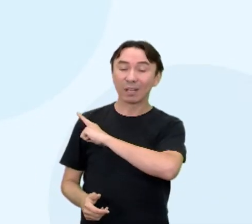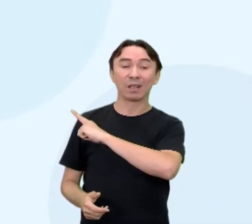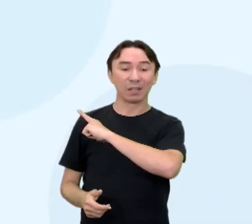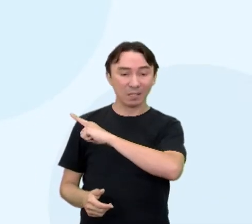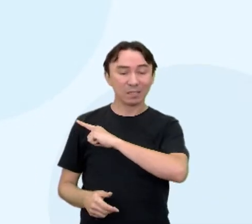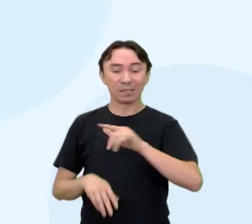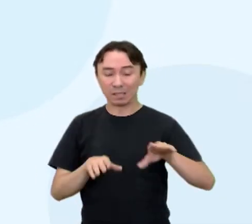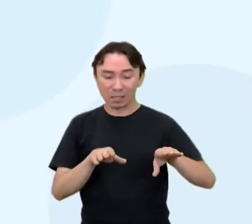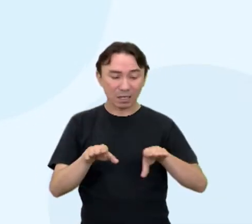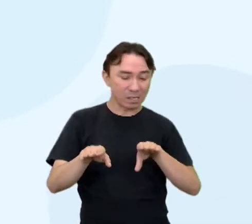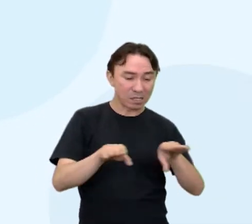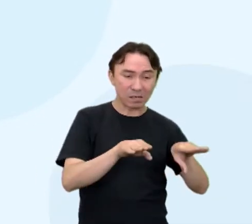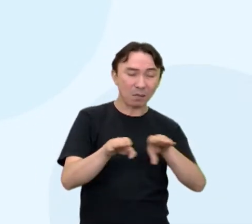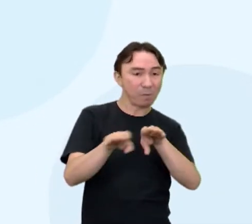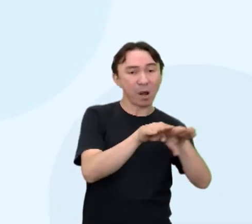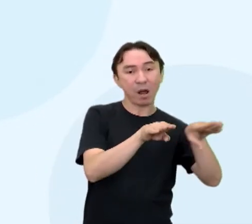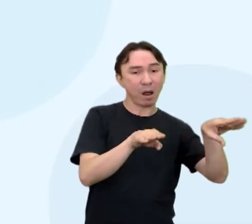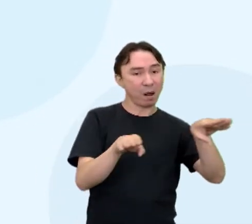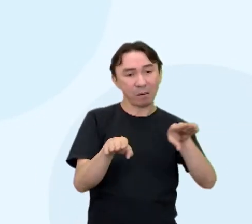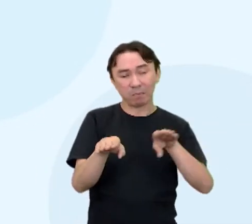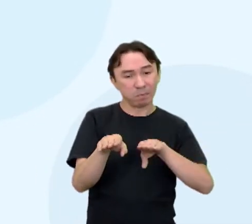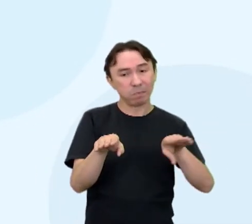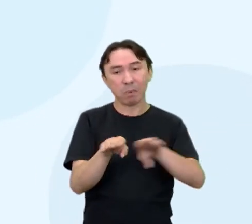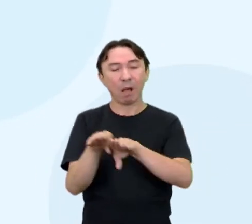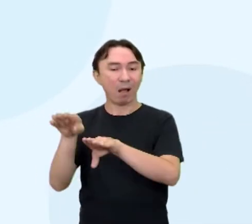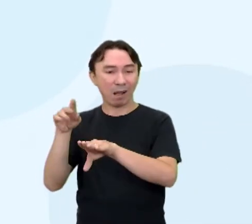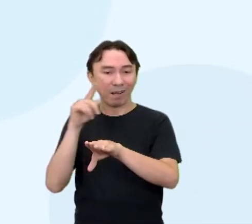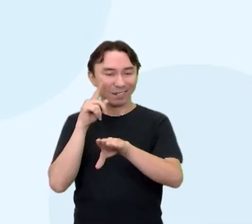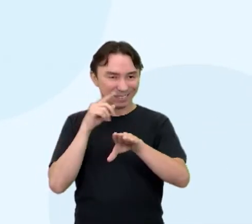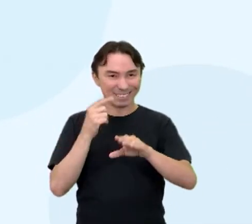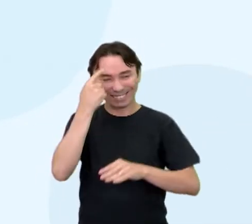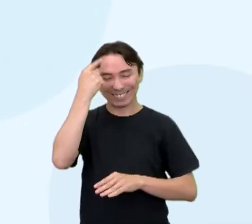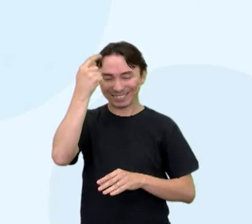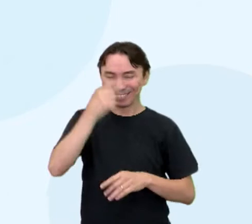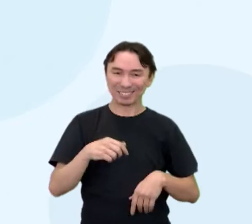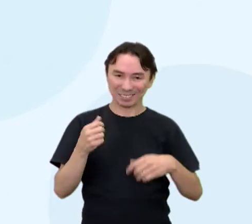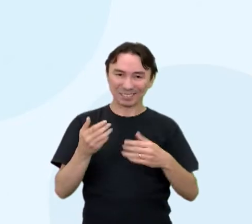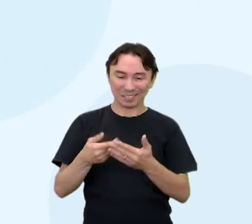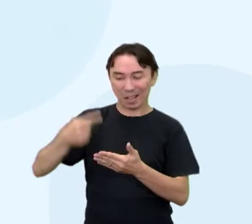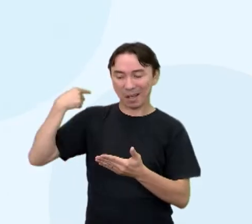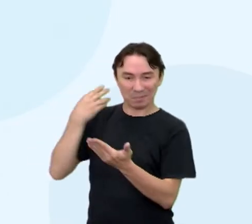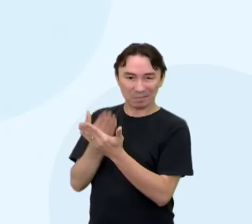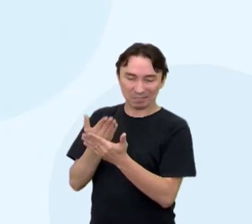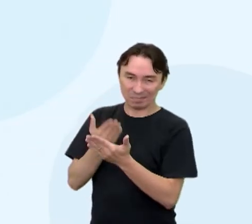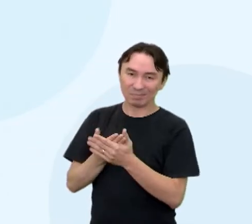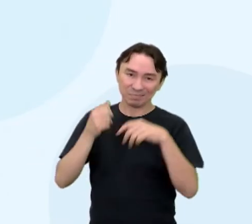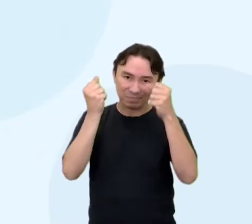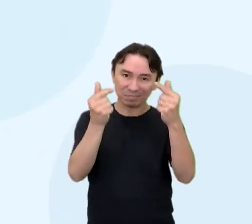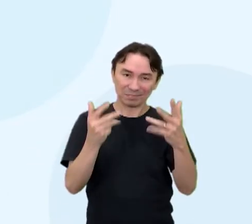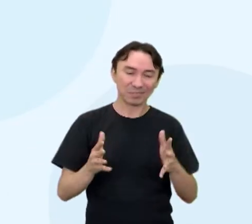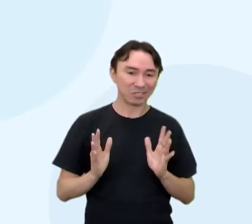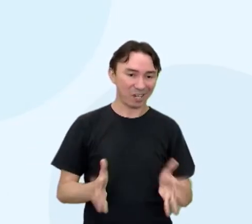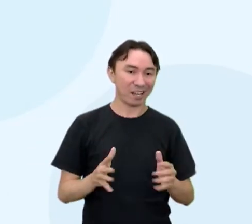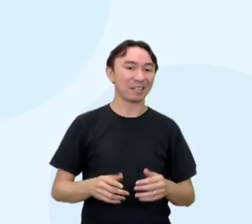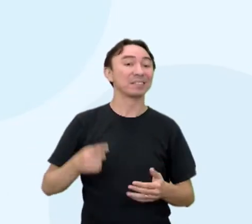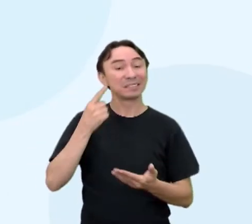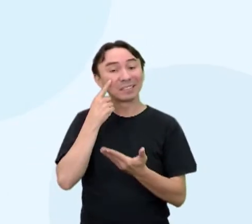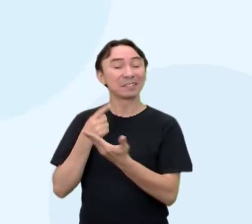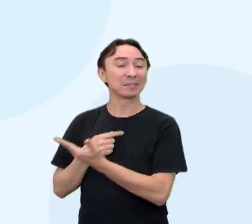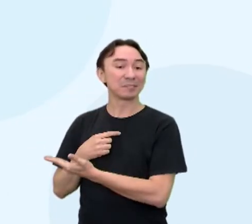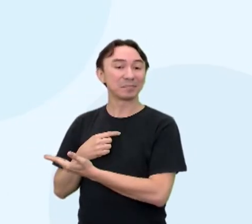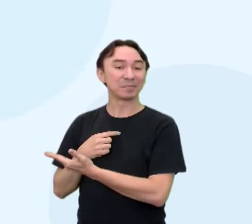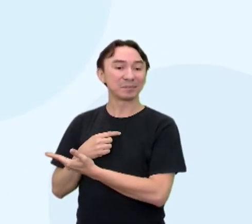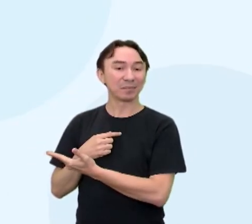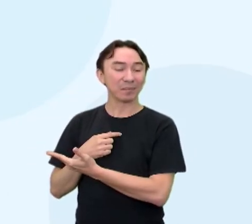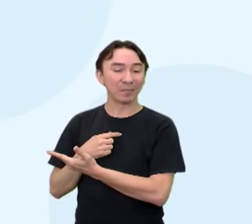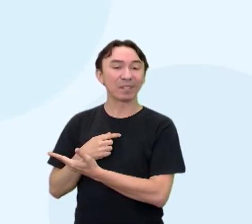placas tectônicas que vocês viram aí na aula anterior, tá certo? Então nas fronteiras entre as placas ocorre, e aí está mostrando